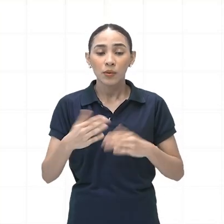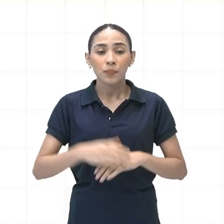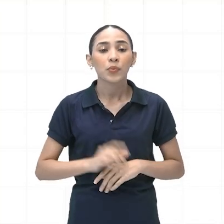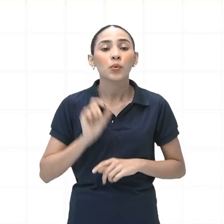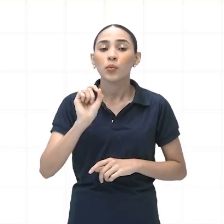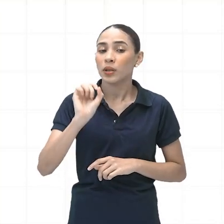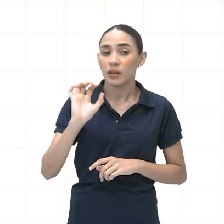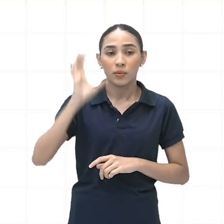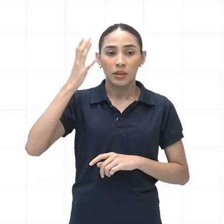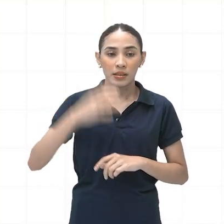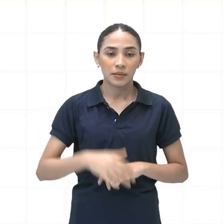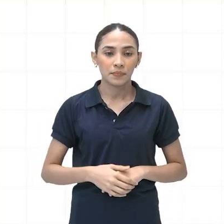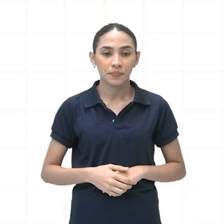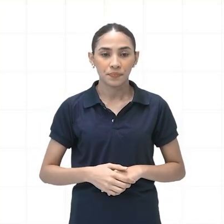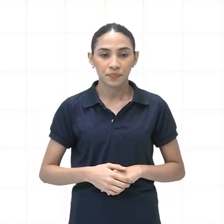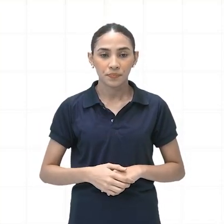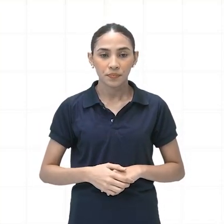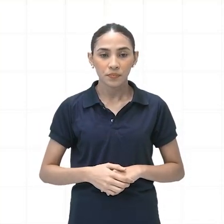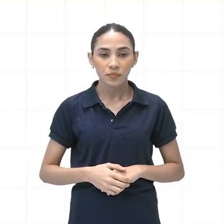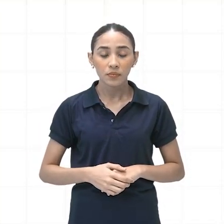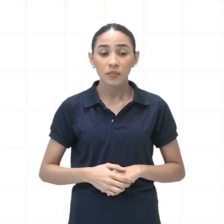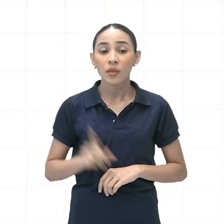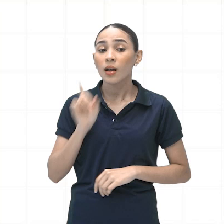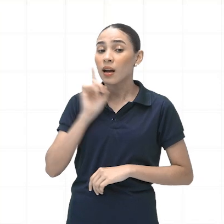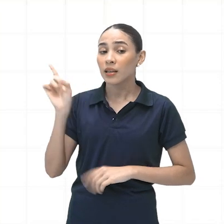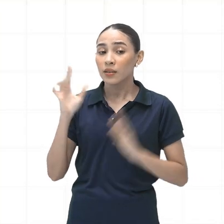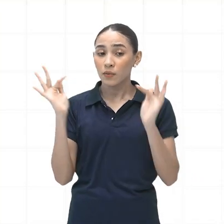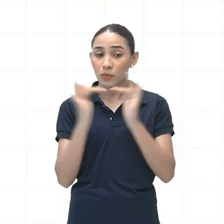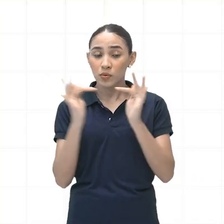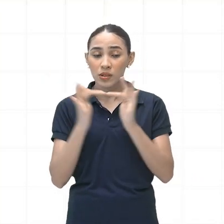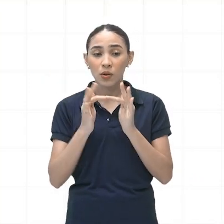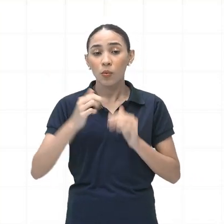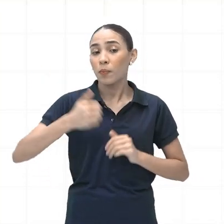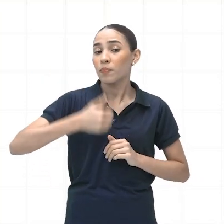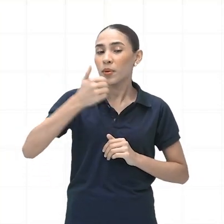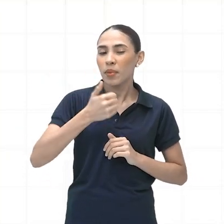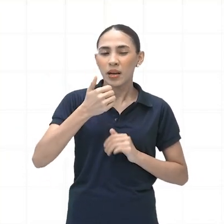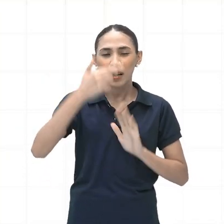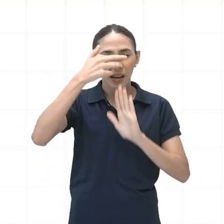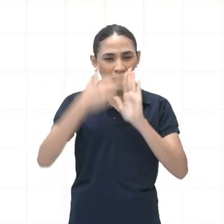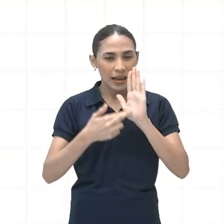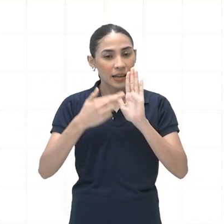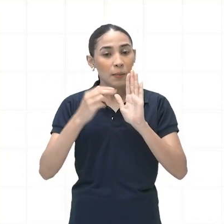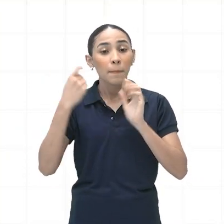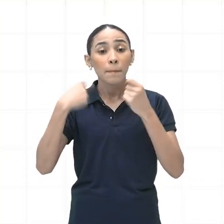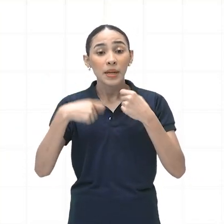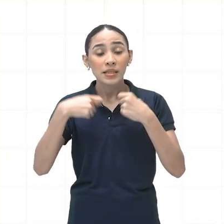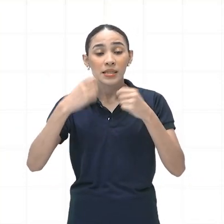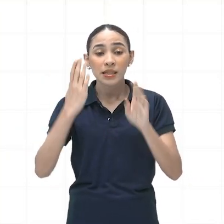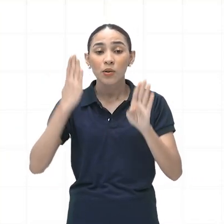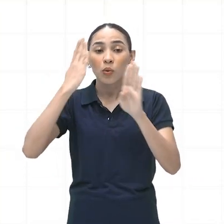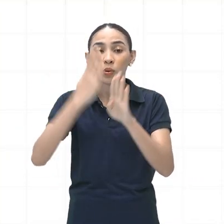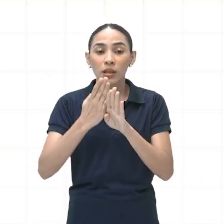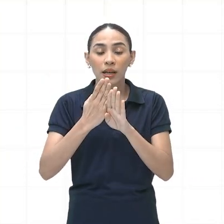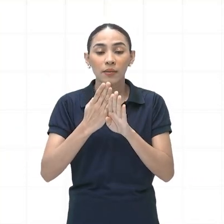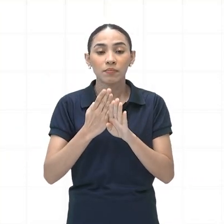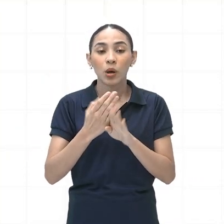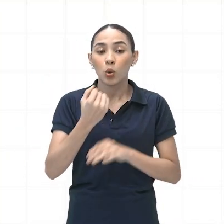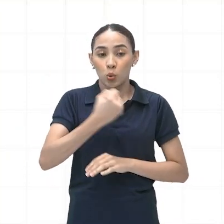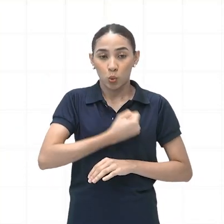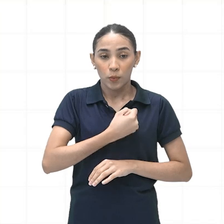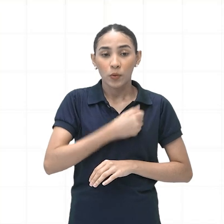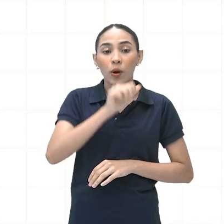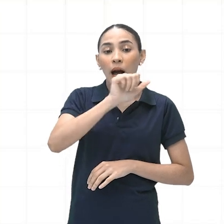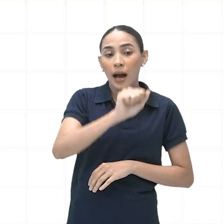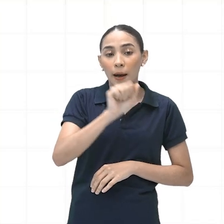que acontece? Essas funções quadráticas, o primeiro passo é identificar os valores de A, B e